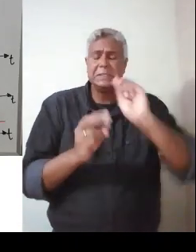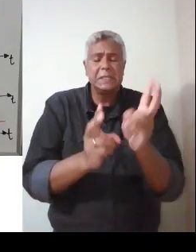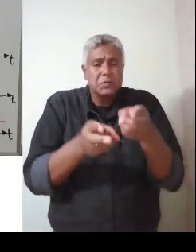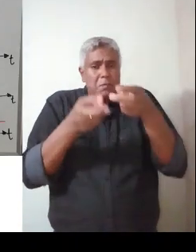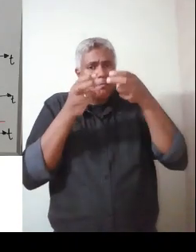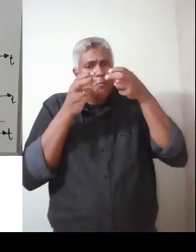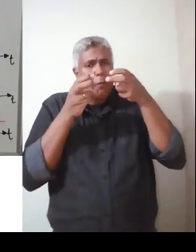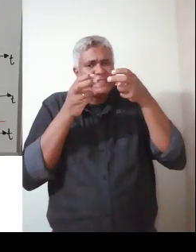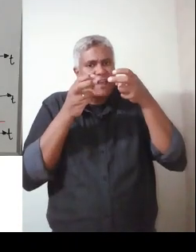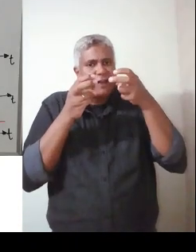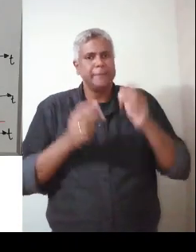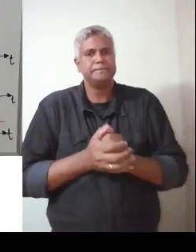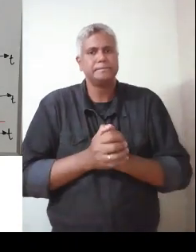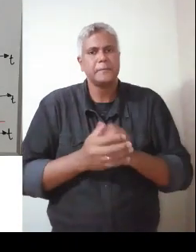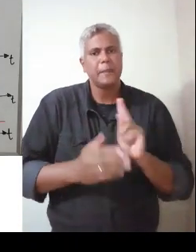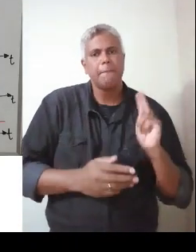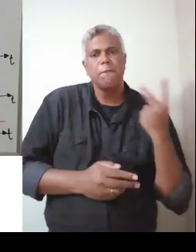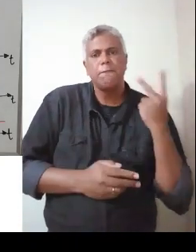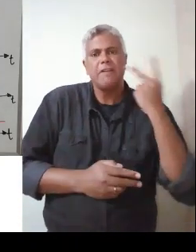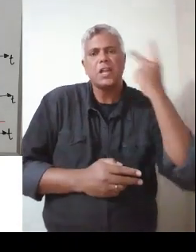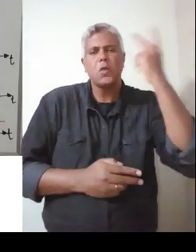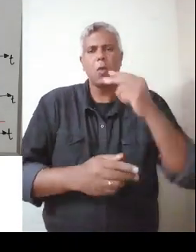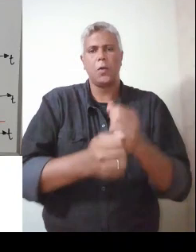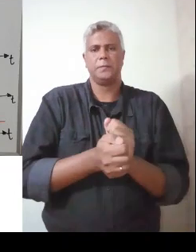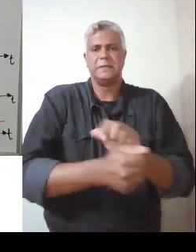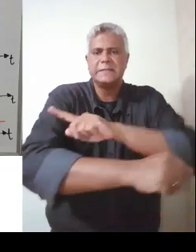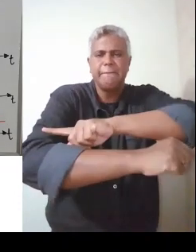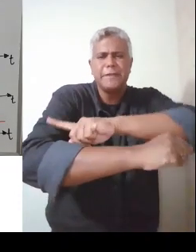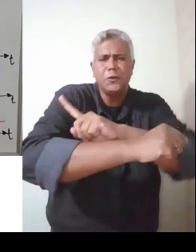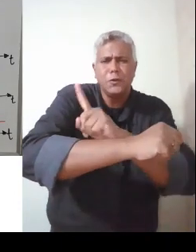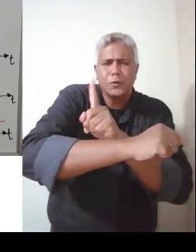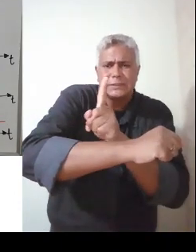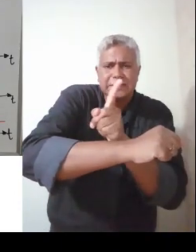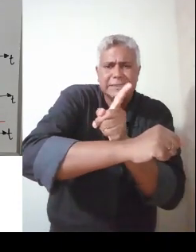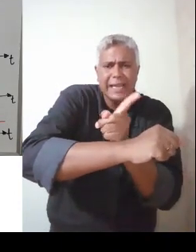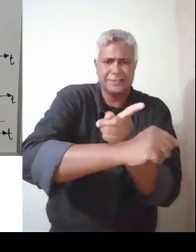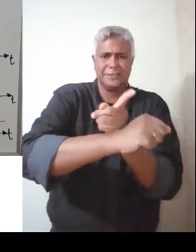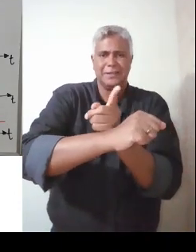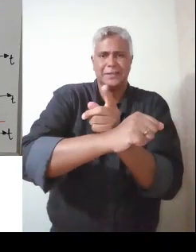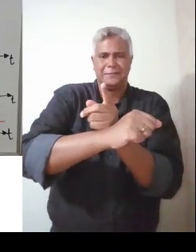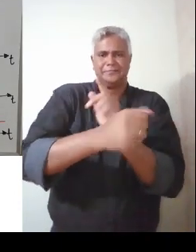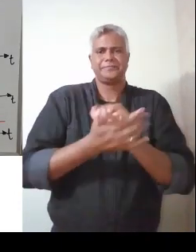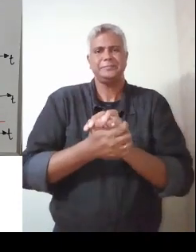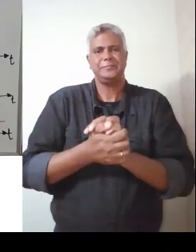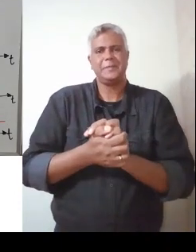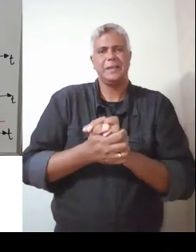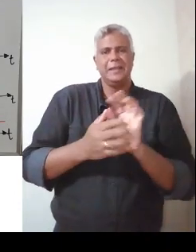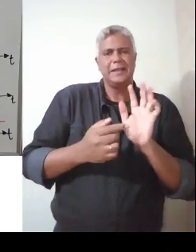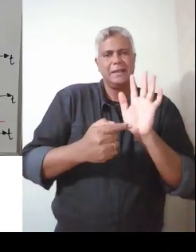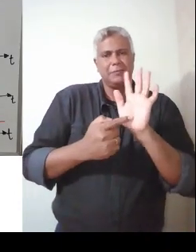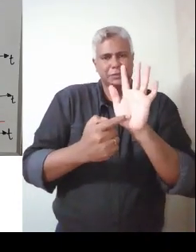valor da velocidade a partir da inclinação da reta, por duas análises. Essa sendo